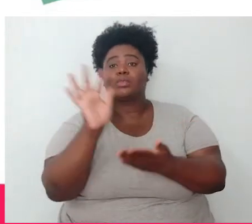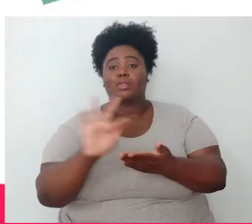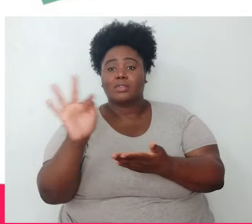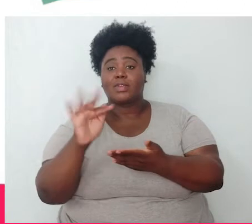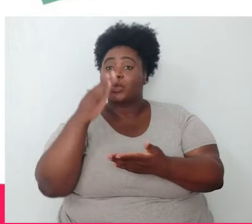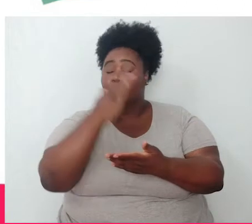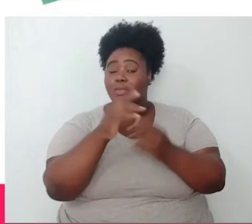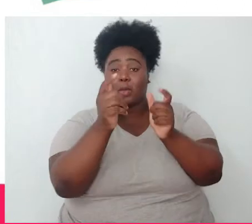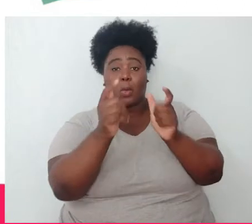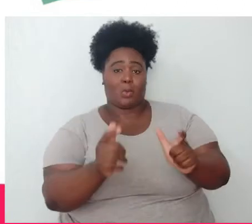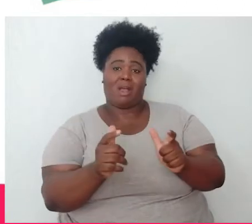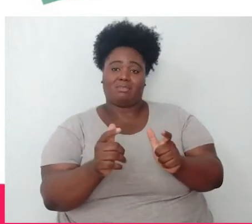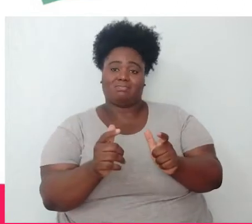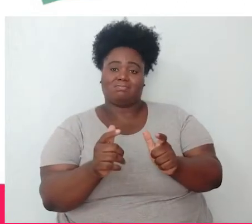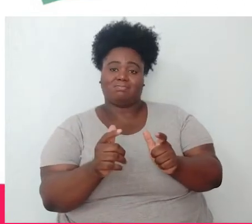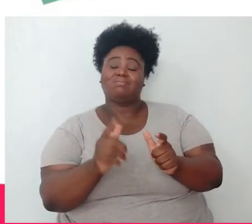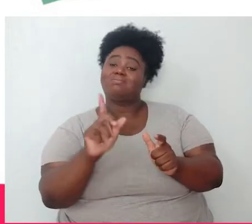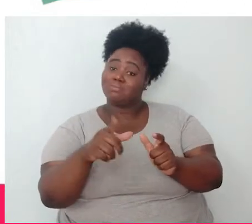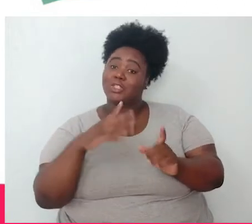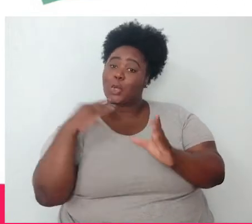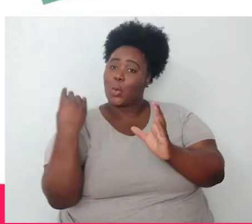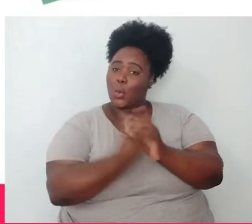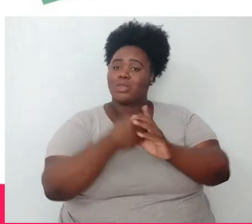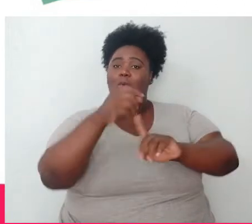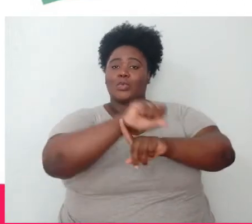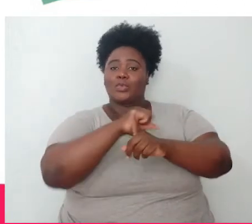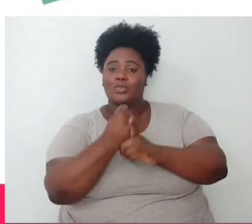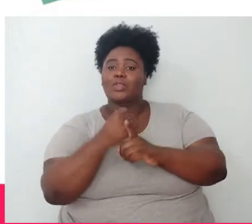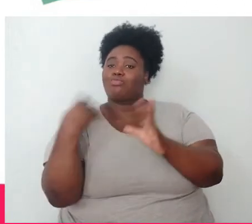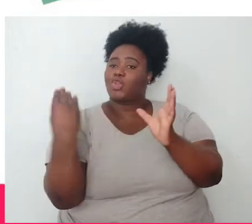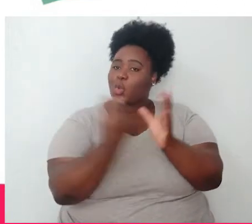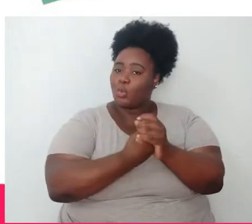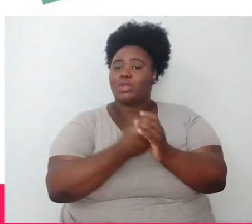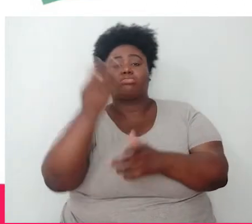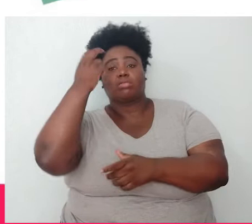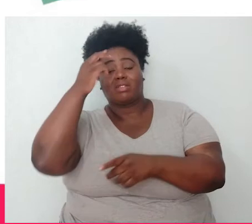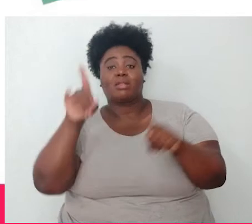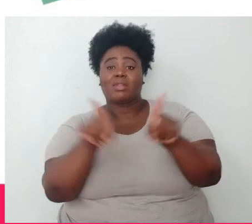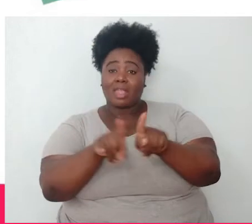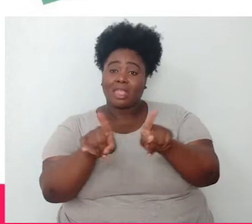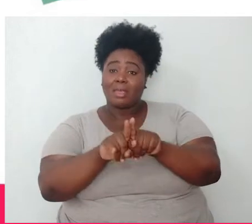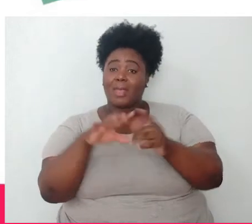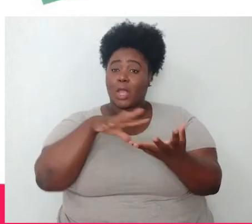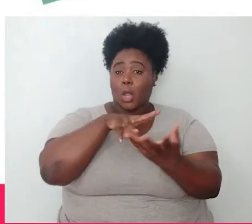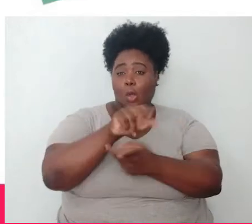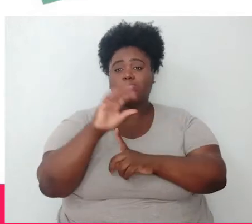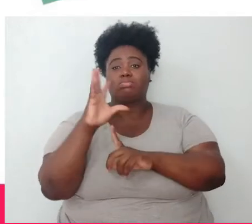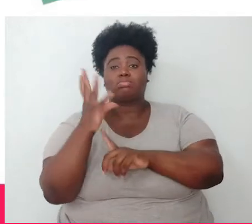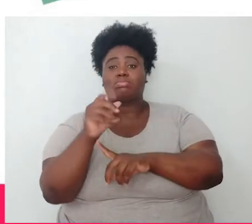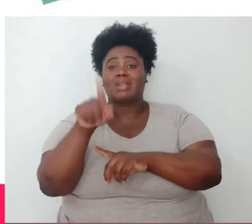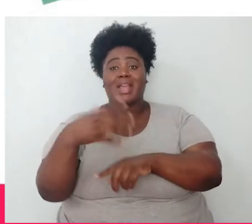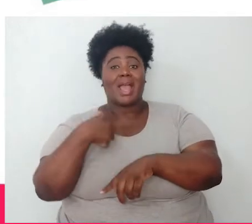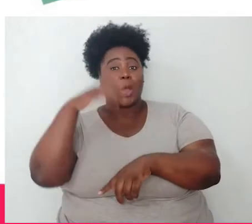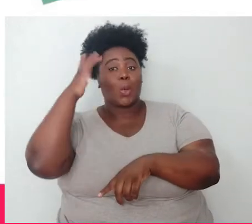principais espaços de inclusão social, de inclusão de conhecimento, e isso também no mundo da arte. Eu